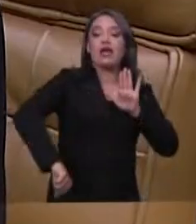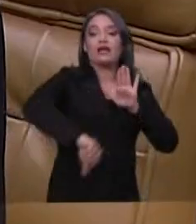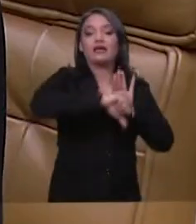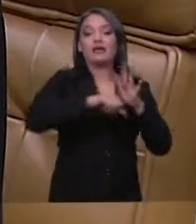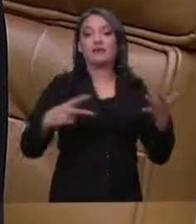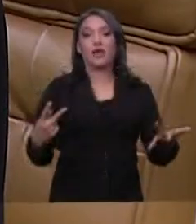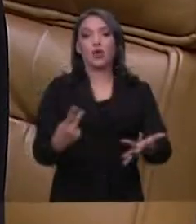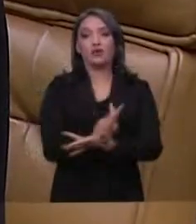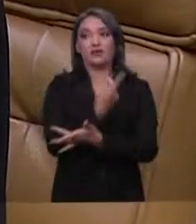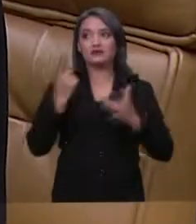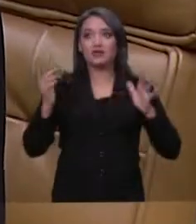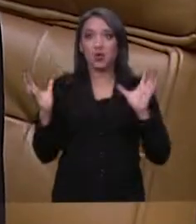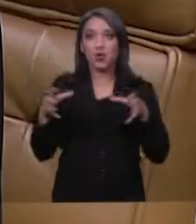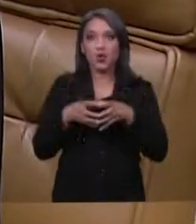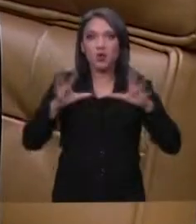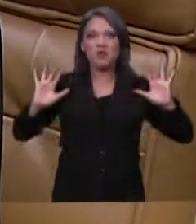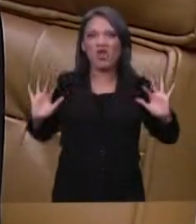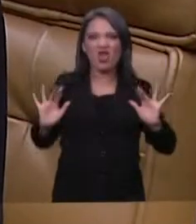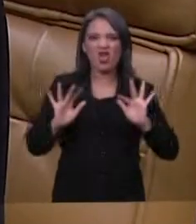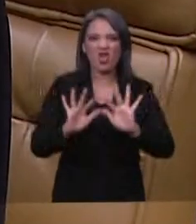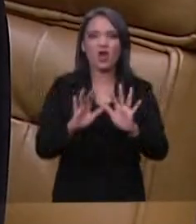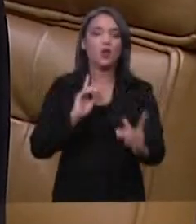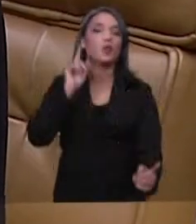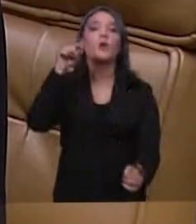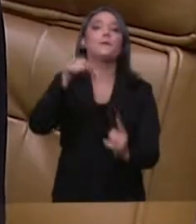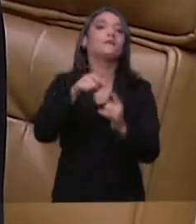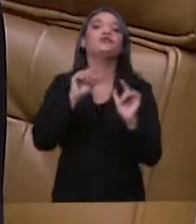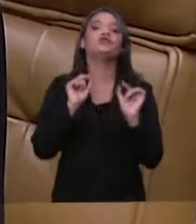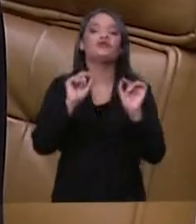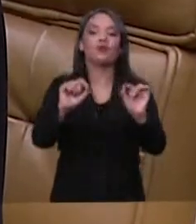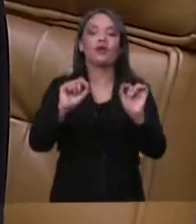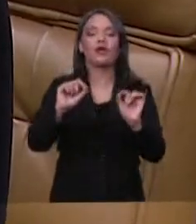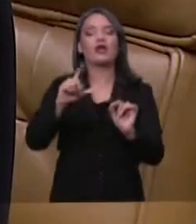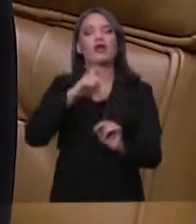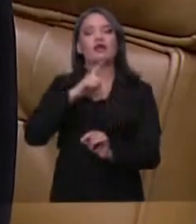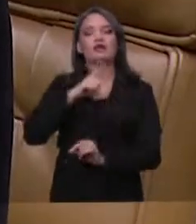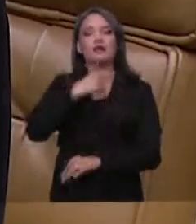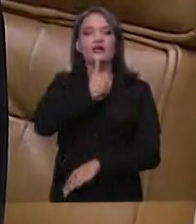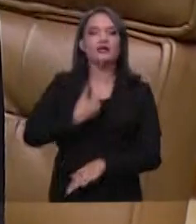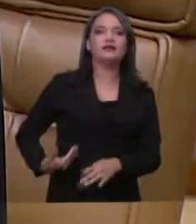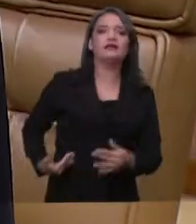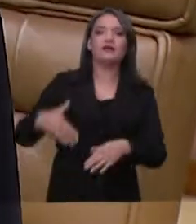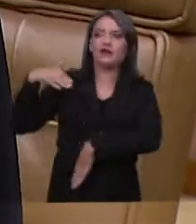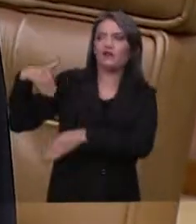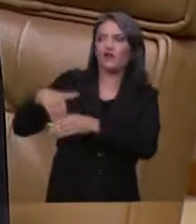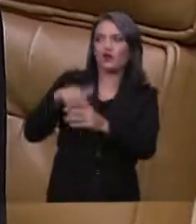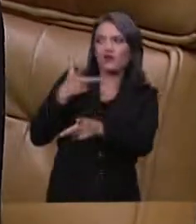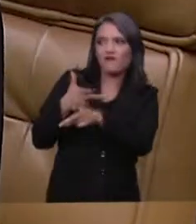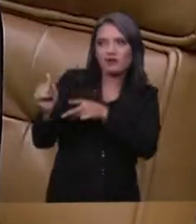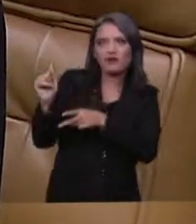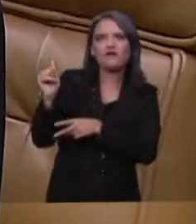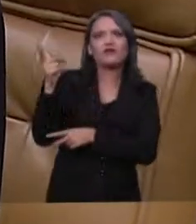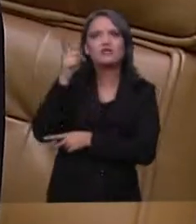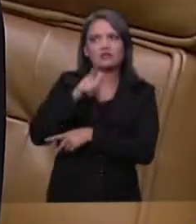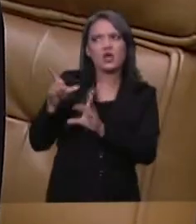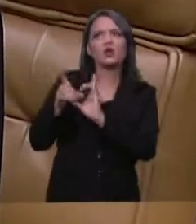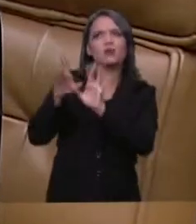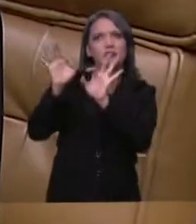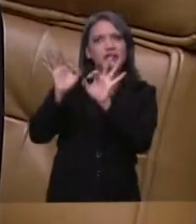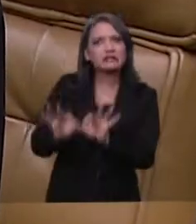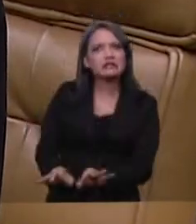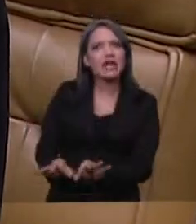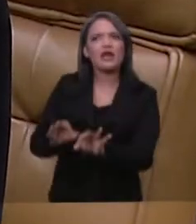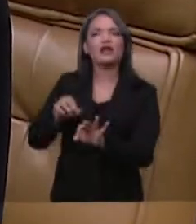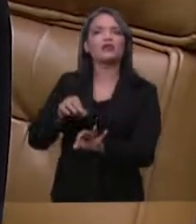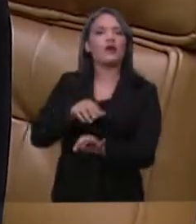multidão em tumulto, objetivando depor um governo legitimamente eleito e ainda de aniquilar o Estado Democrático de